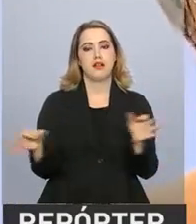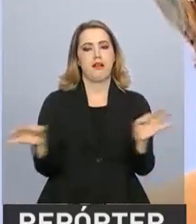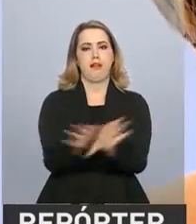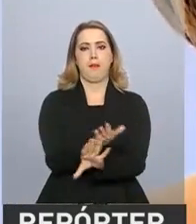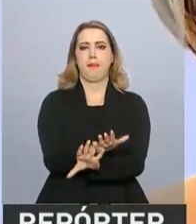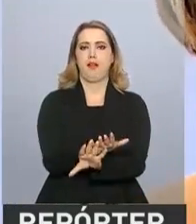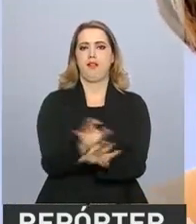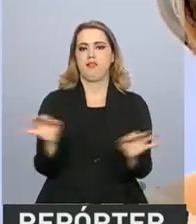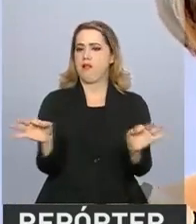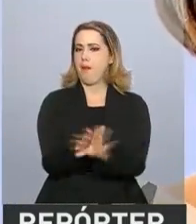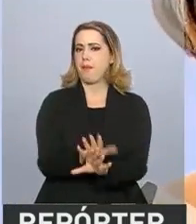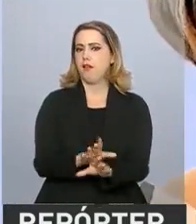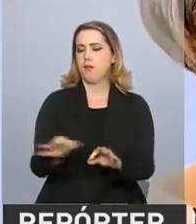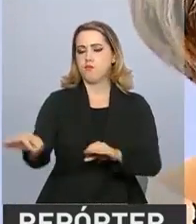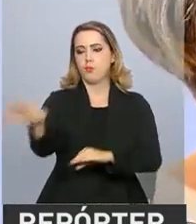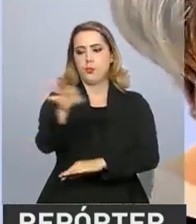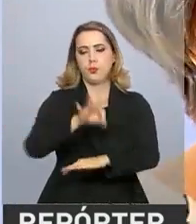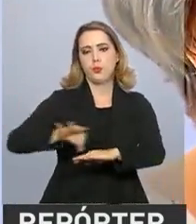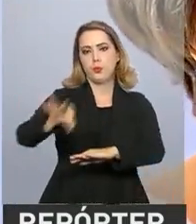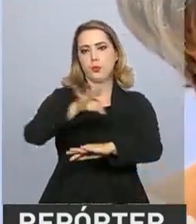desapareça, certo? E